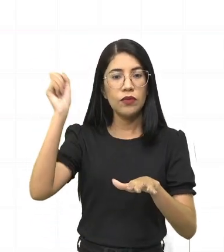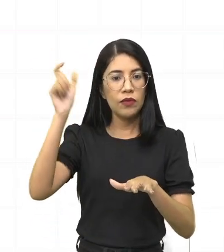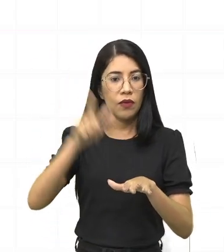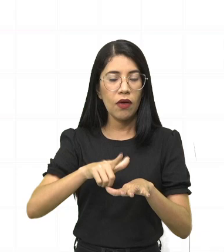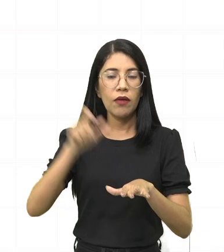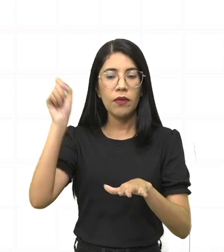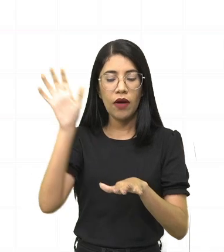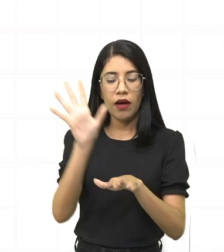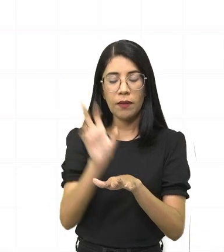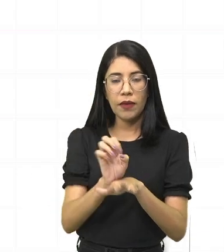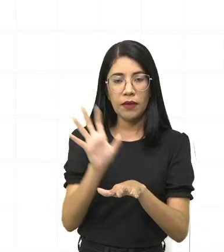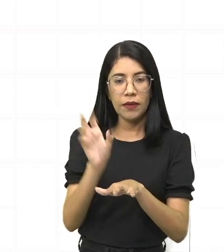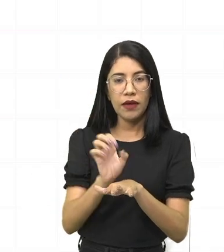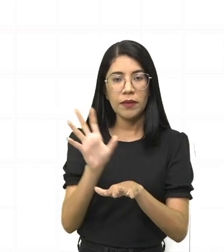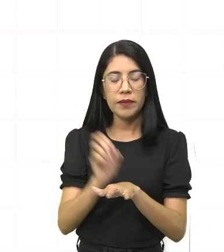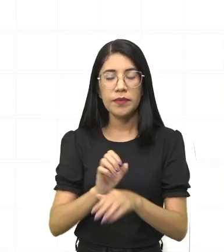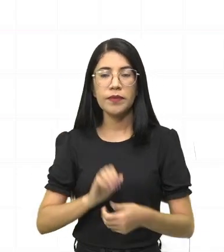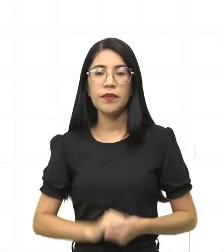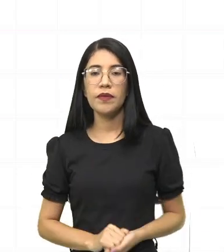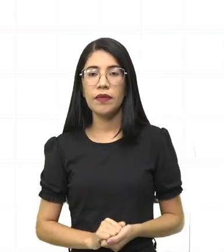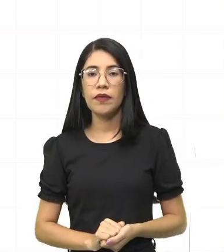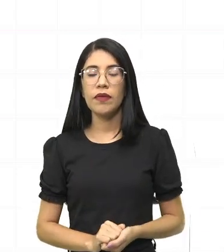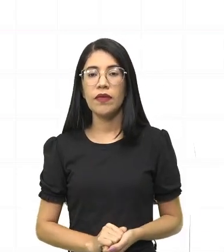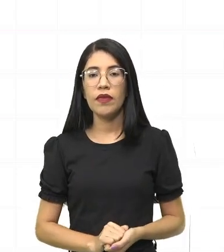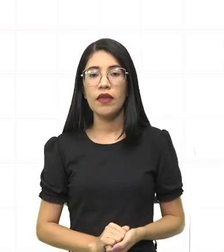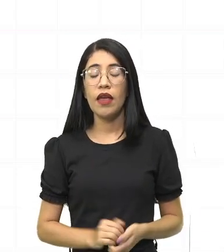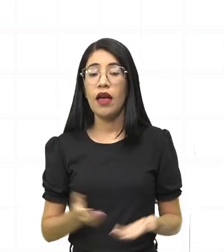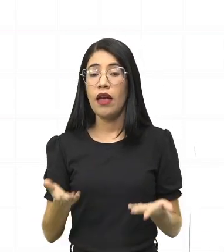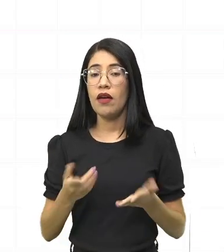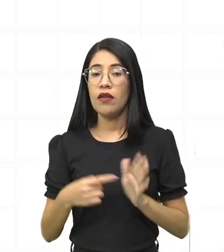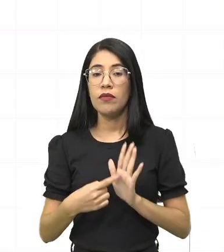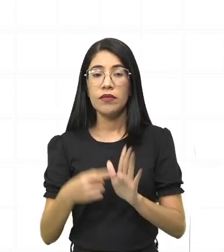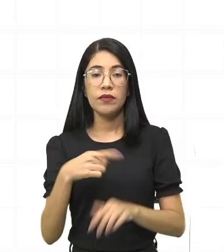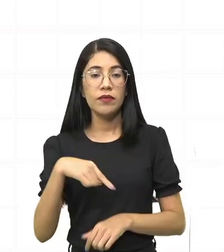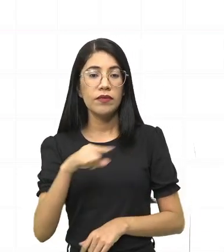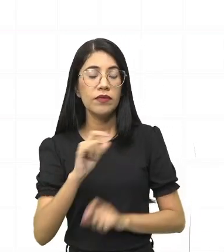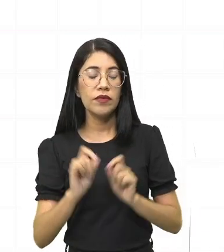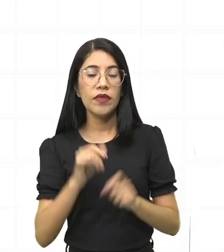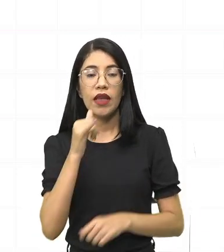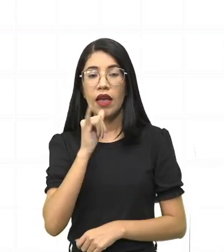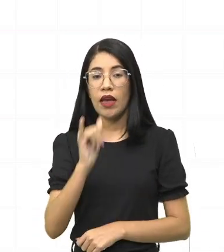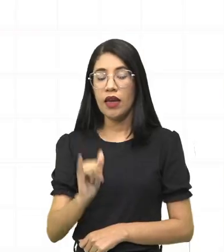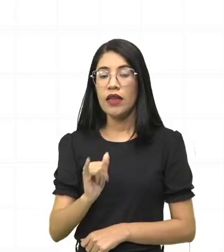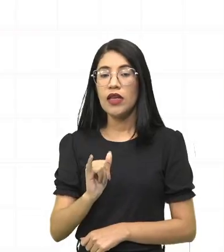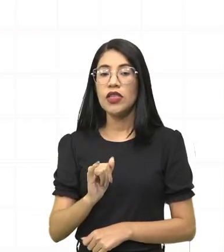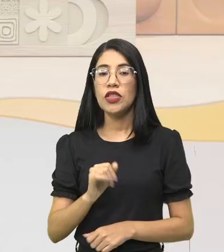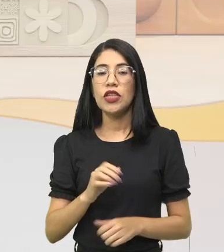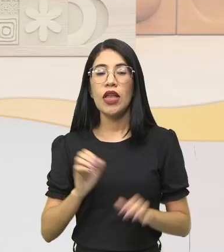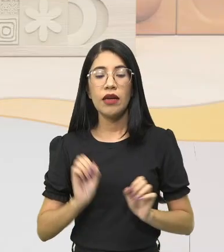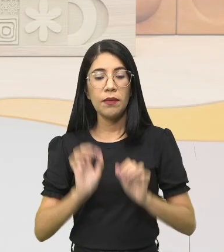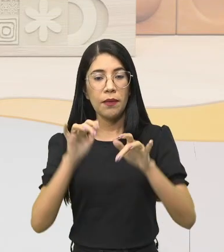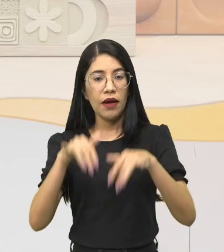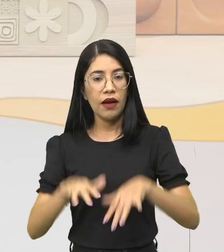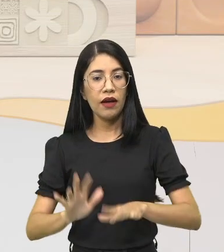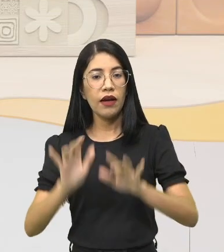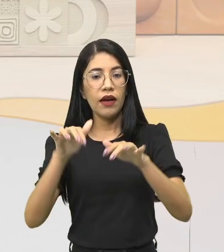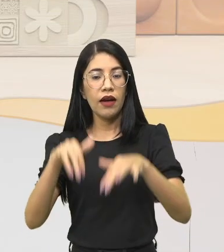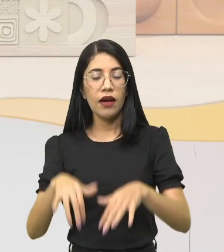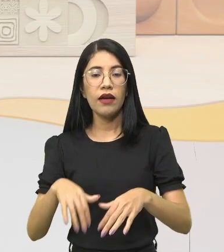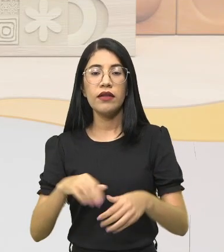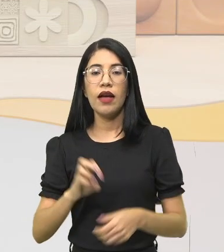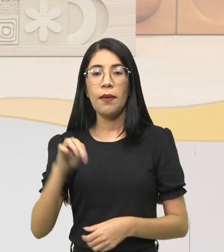solar fotovoltaica. E também agora nós vamos mostrar para vocês a energia das marés,